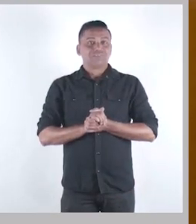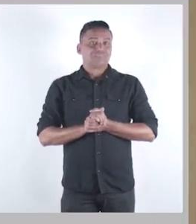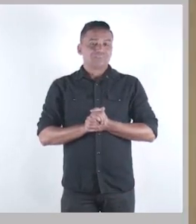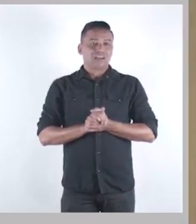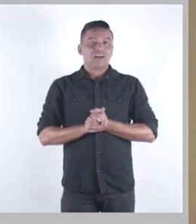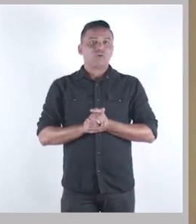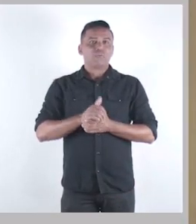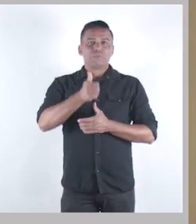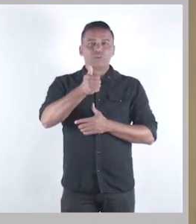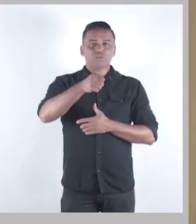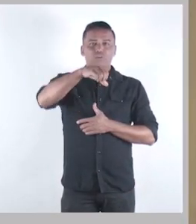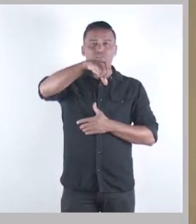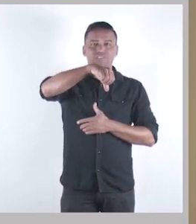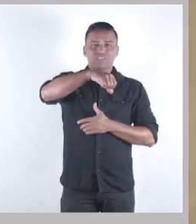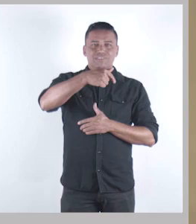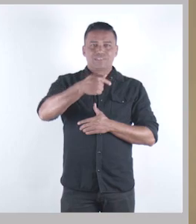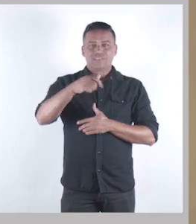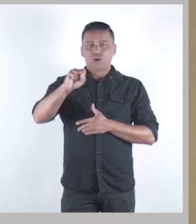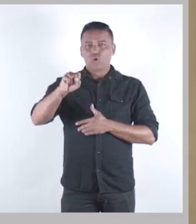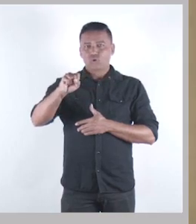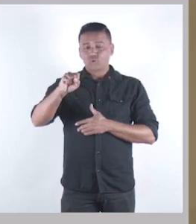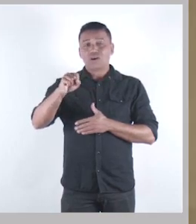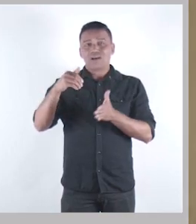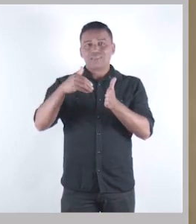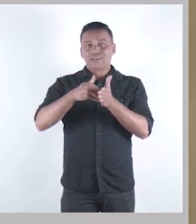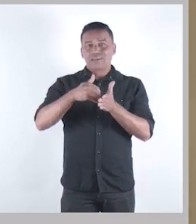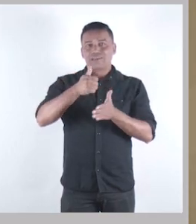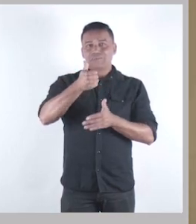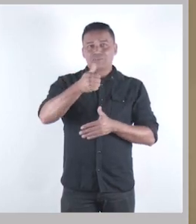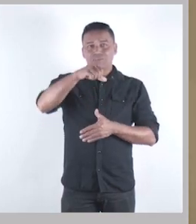78. Portanto, de 78 até 94 eu fiz parte